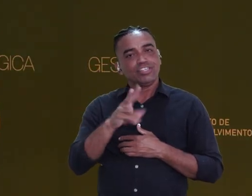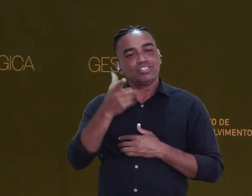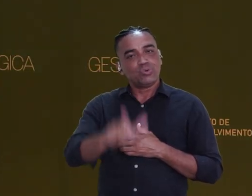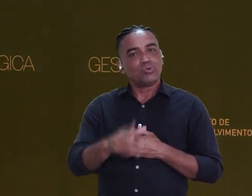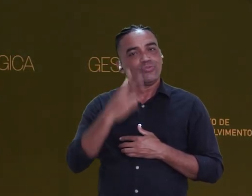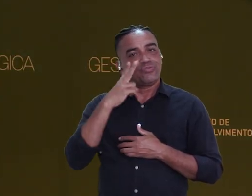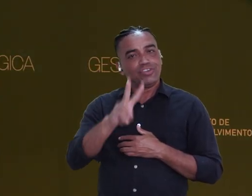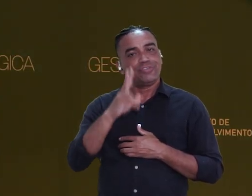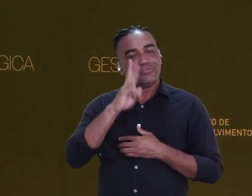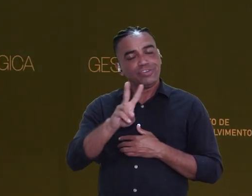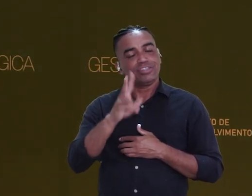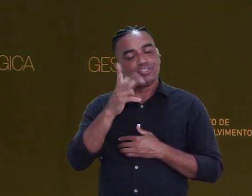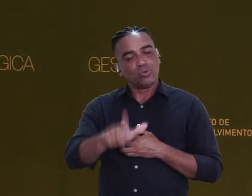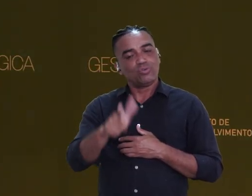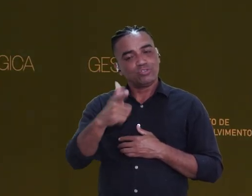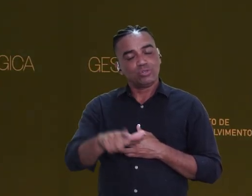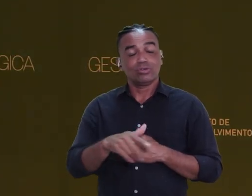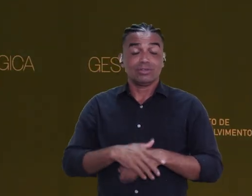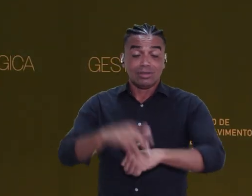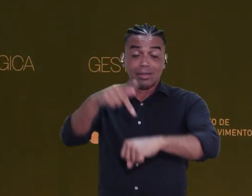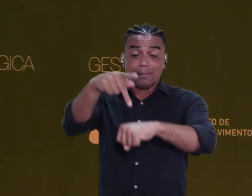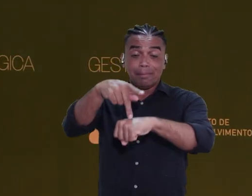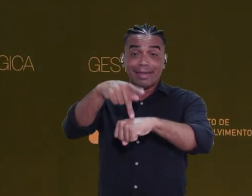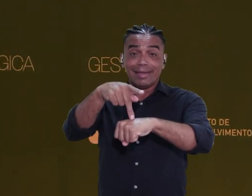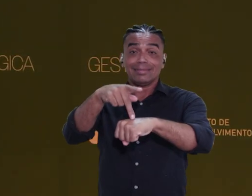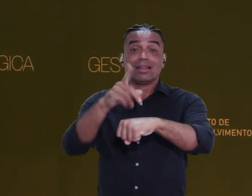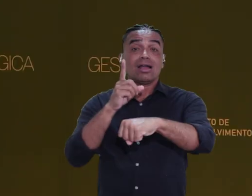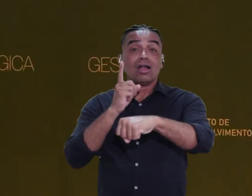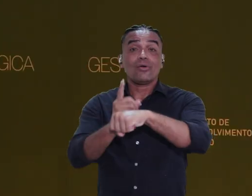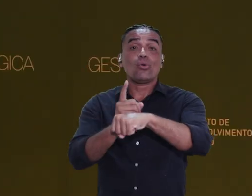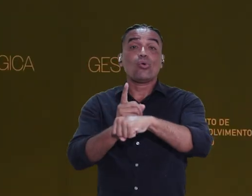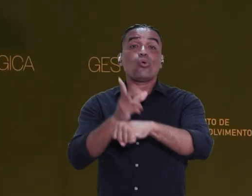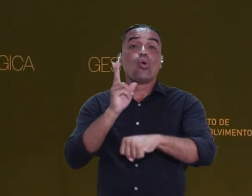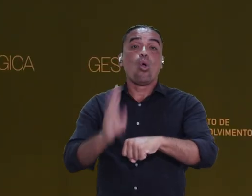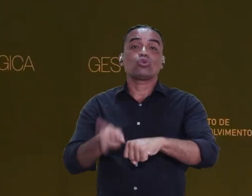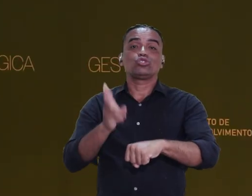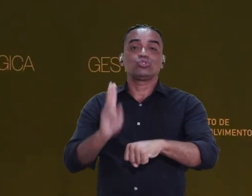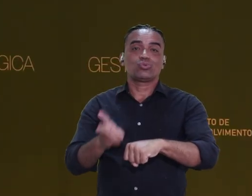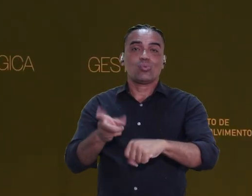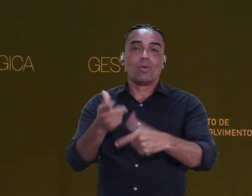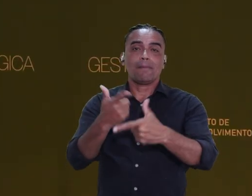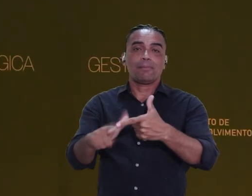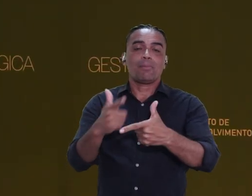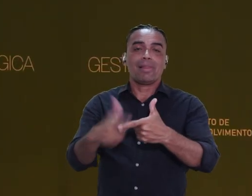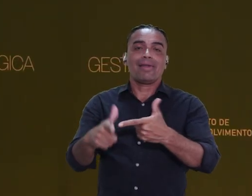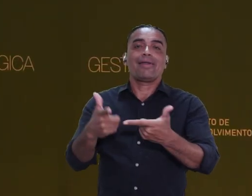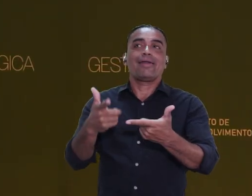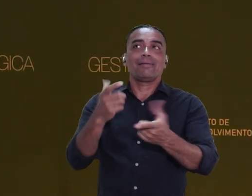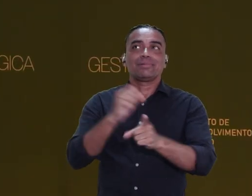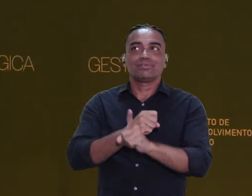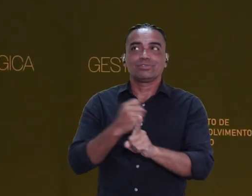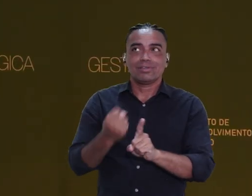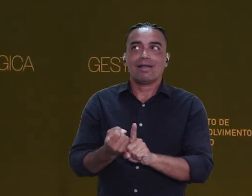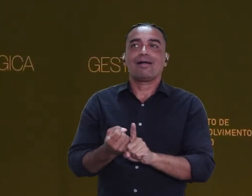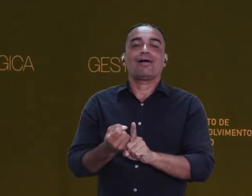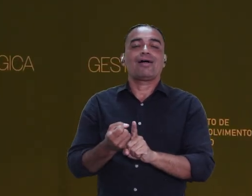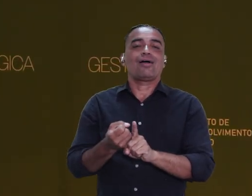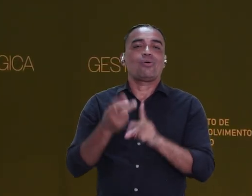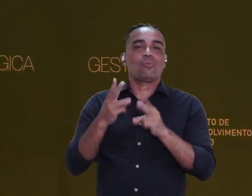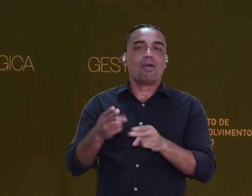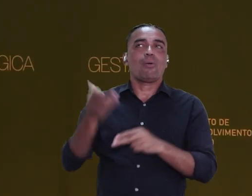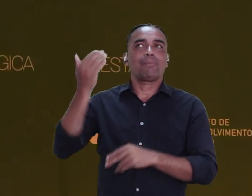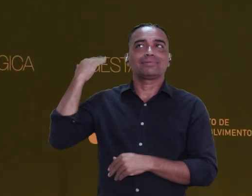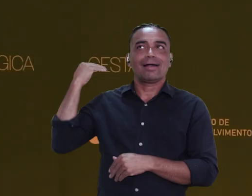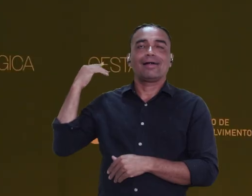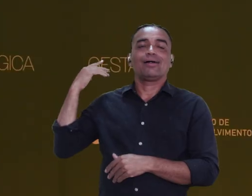essa pedra ainda está no meio do caminho, né? Ainda existe, ainda se apresenta,